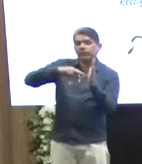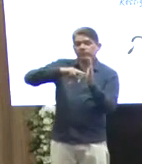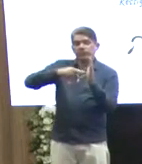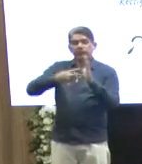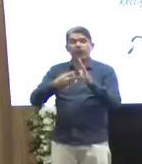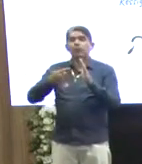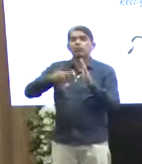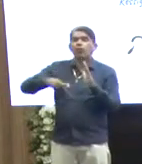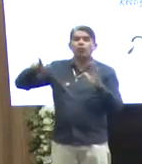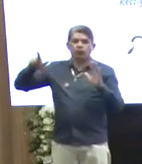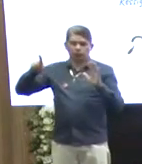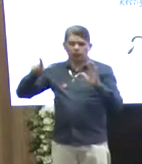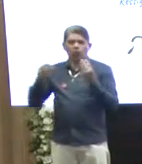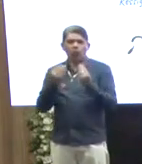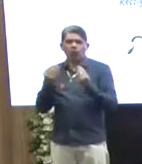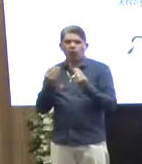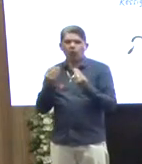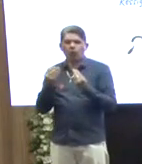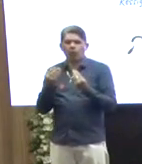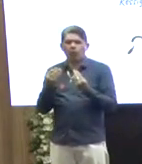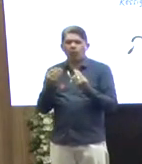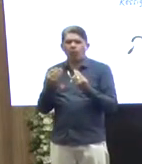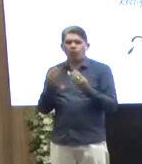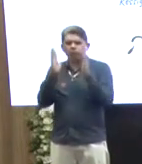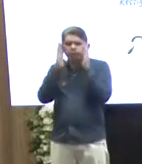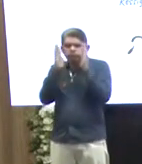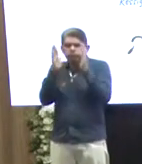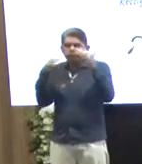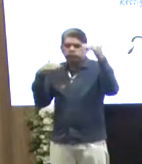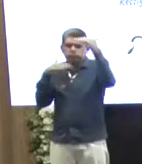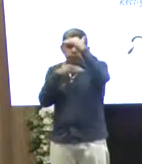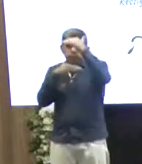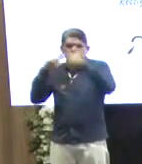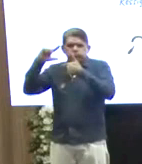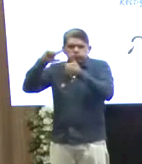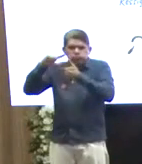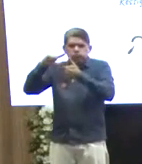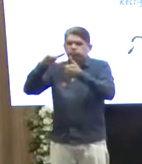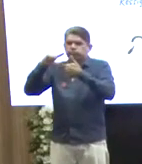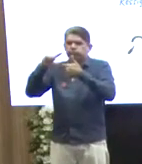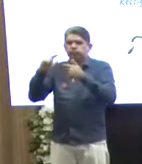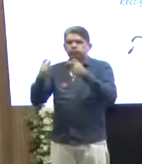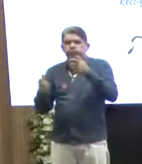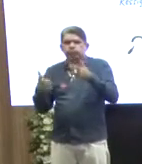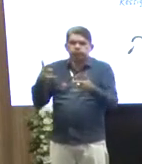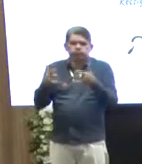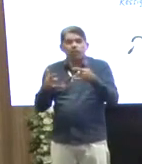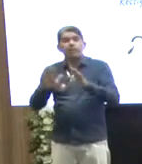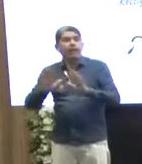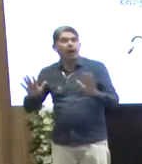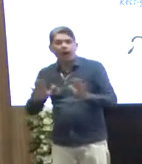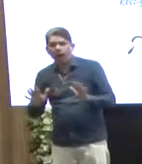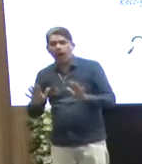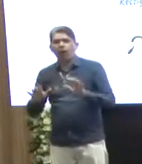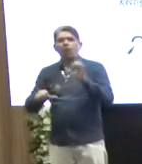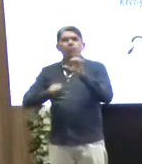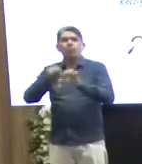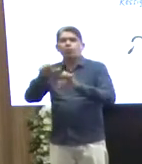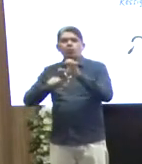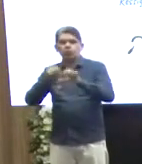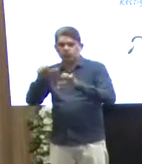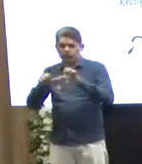as datas comemorativas, agora a gente não faz mais nada disso. Não dá. Não, gente, eu acho que é a forma como você